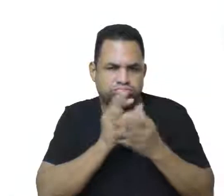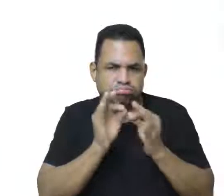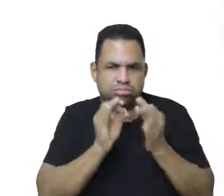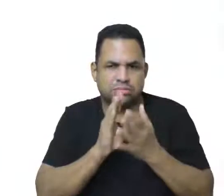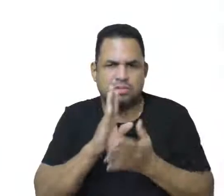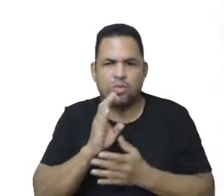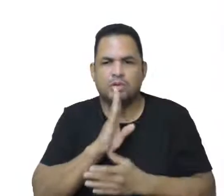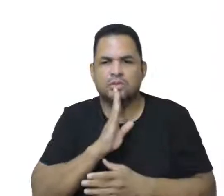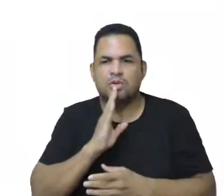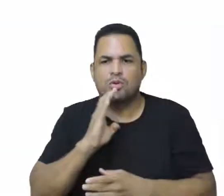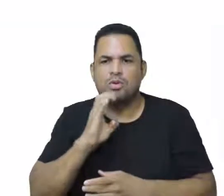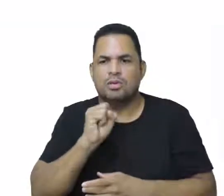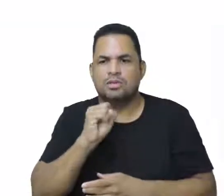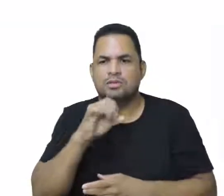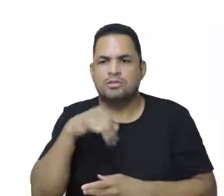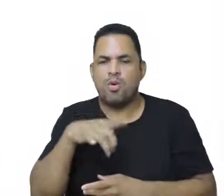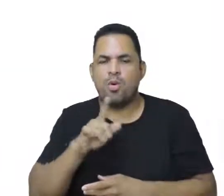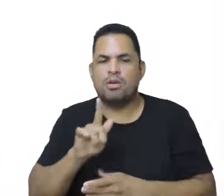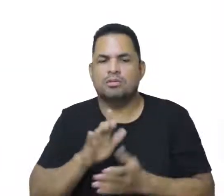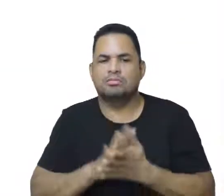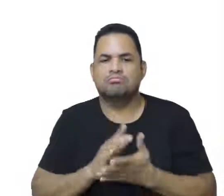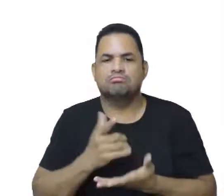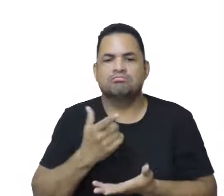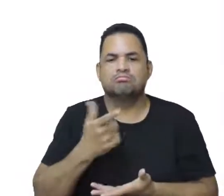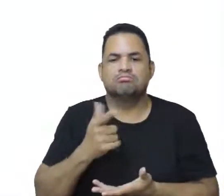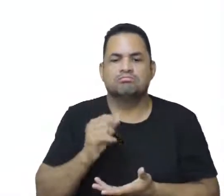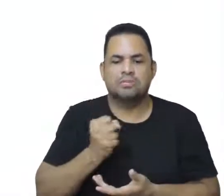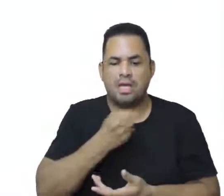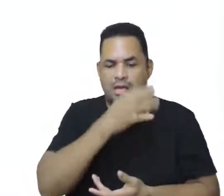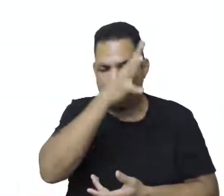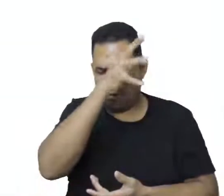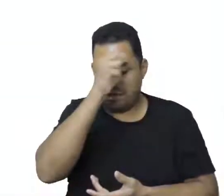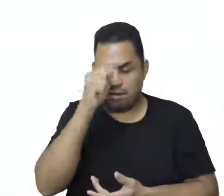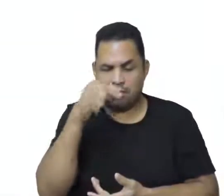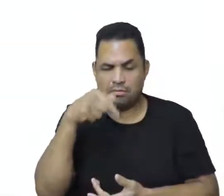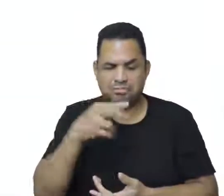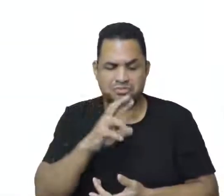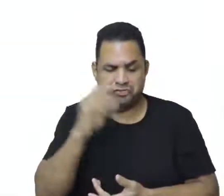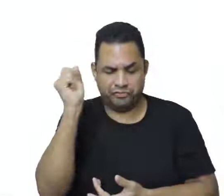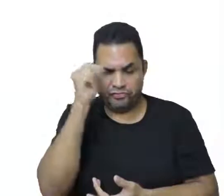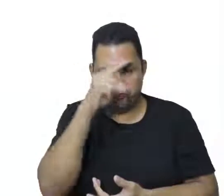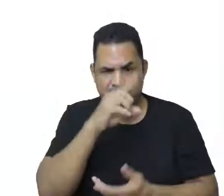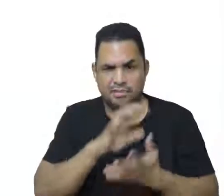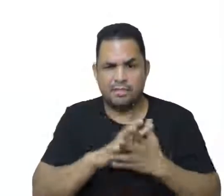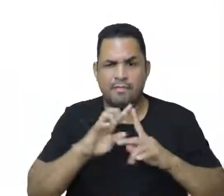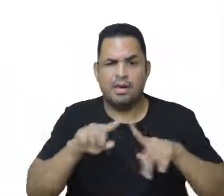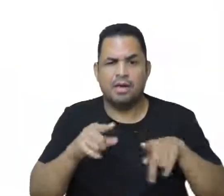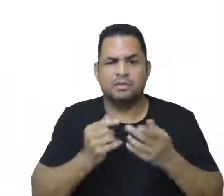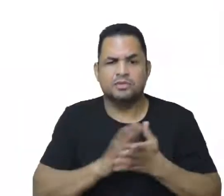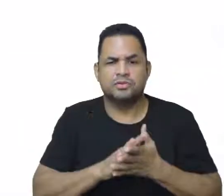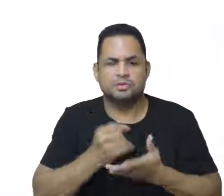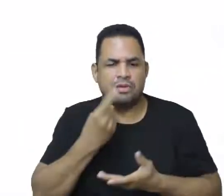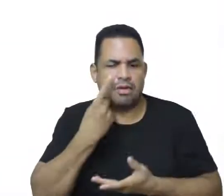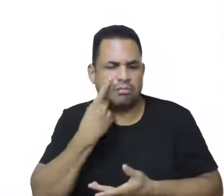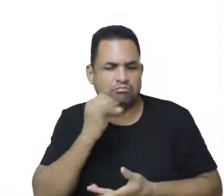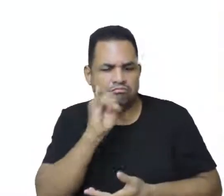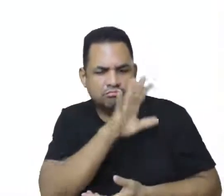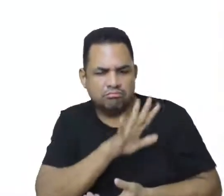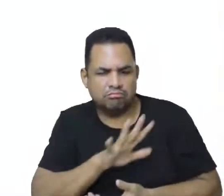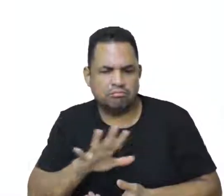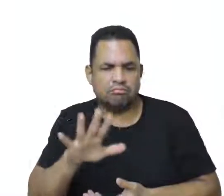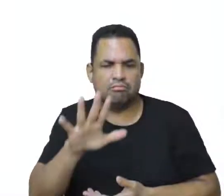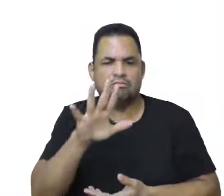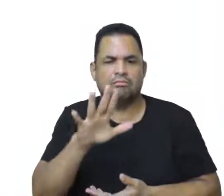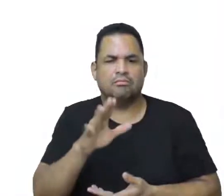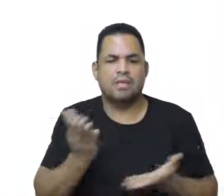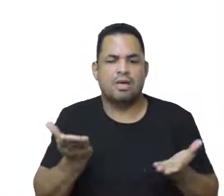smog. Ela não tem aqui na Amazônia, tá? Dificilmente você vai encontrar. Mas quando você vê aquelas imagens,